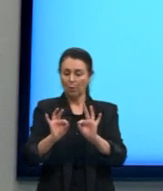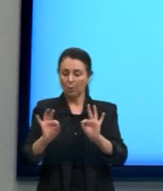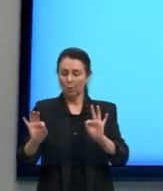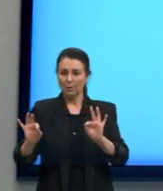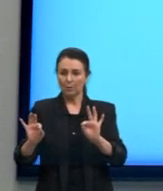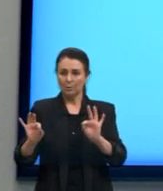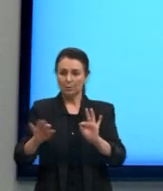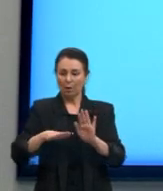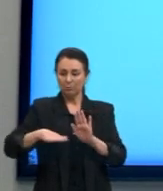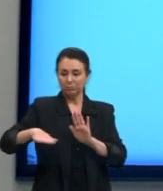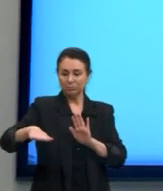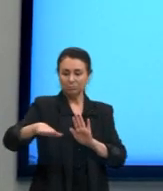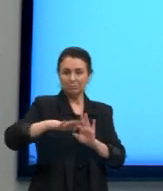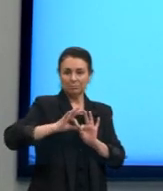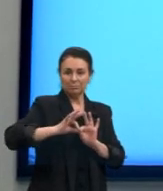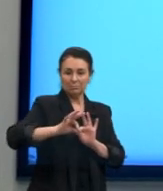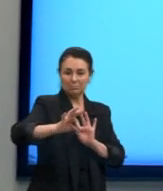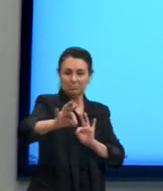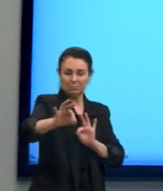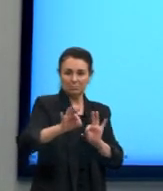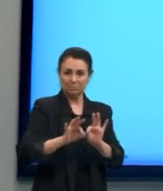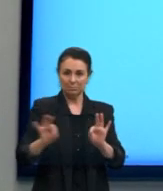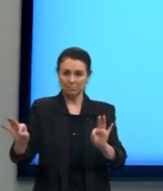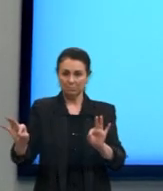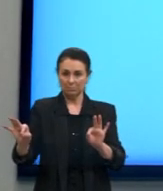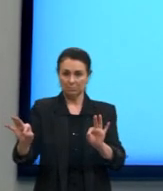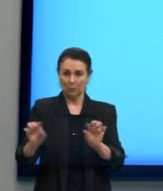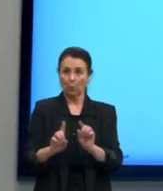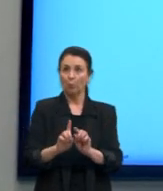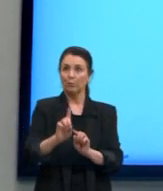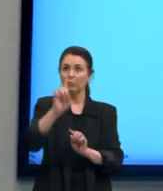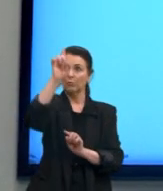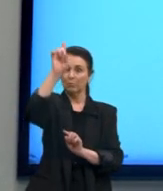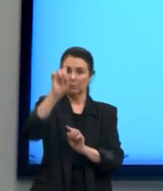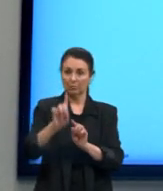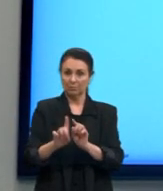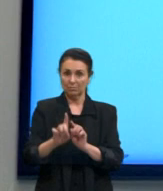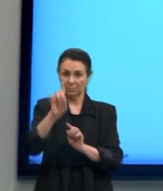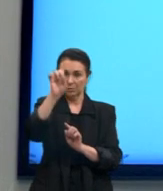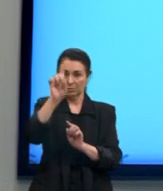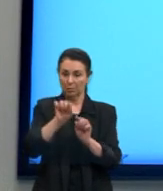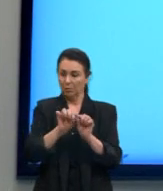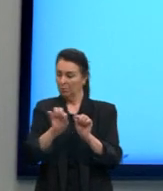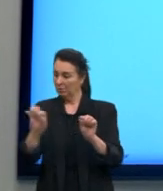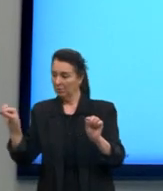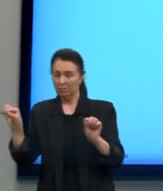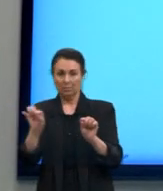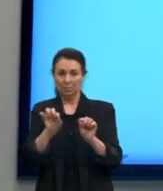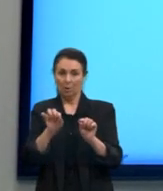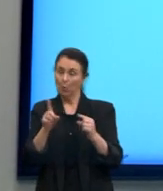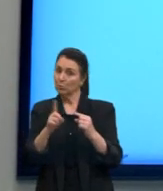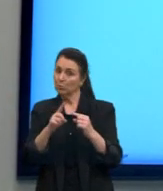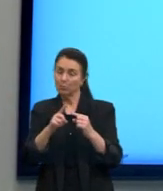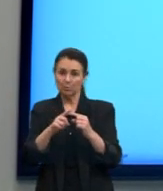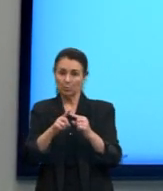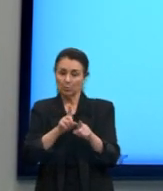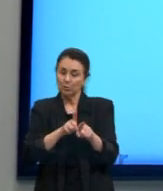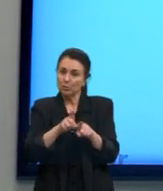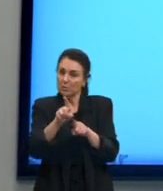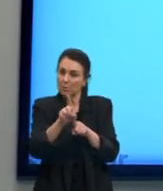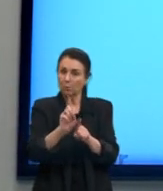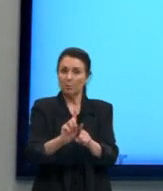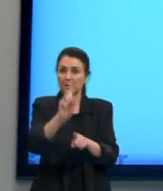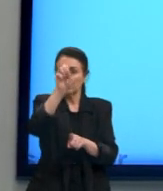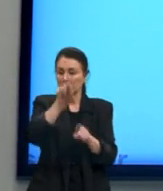né horizontal ou vertical é uma direção é um tipo de direção né e sentido direito